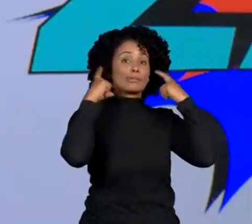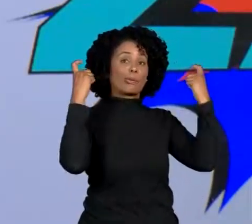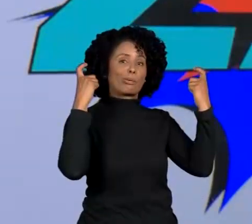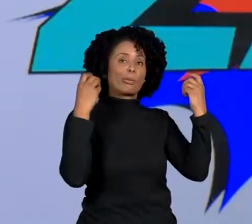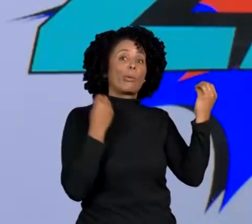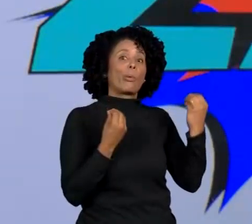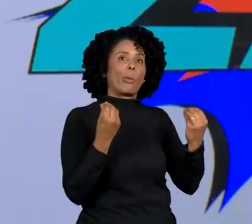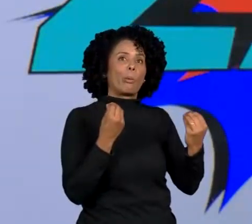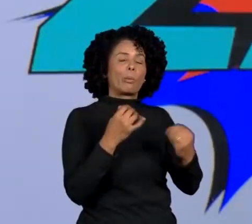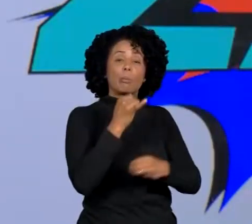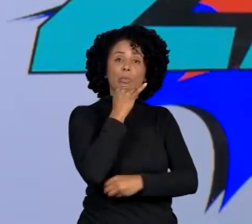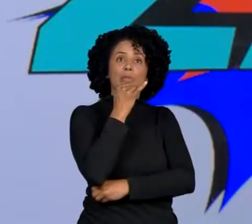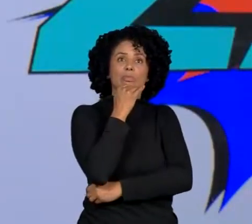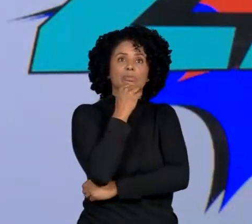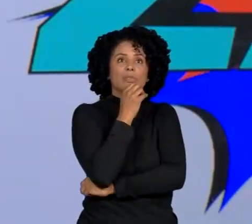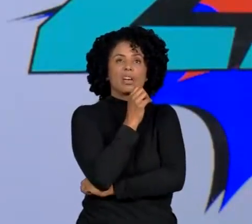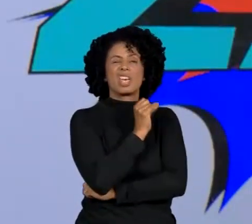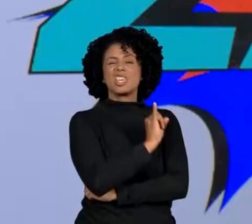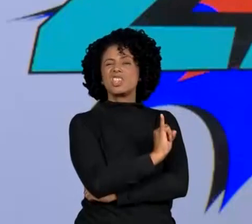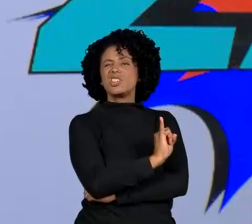assim, ó.